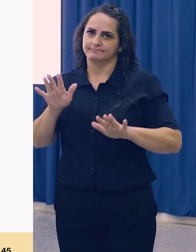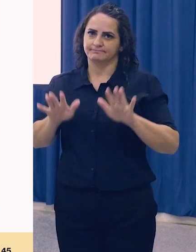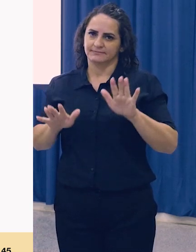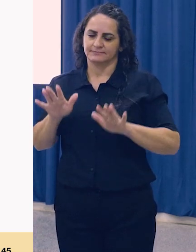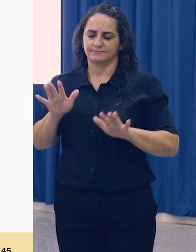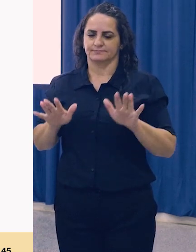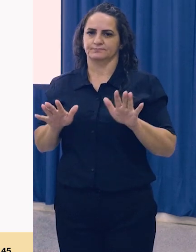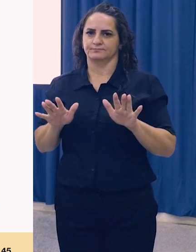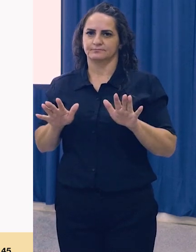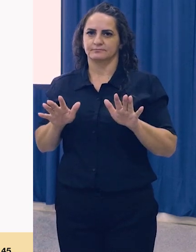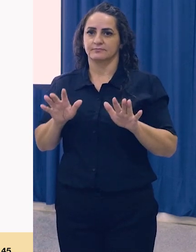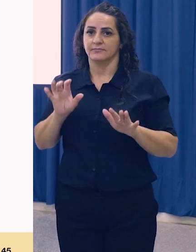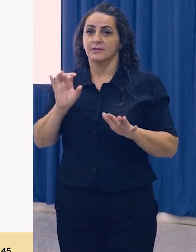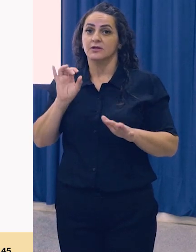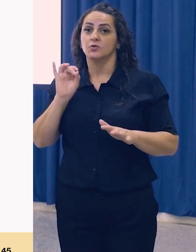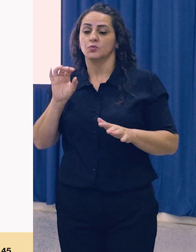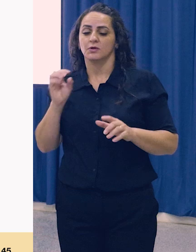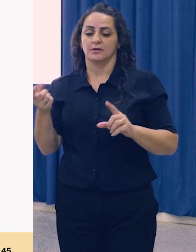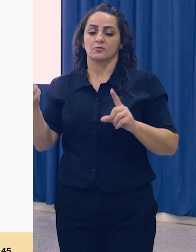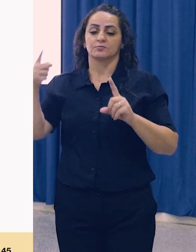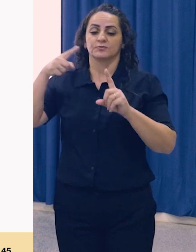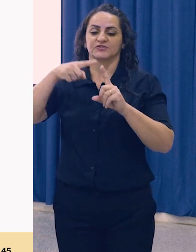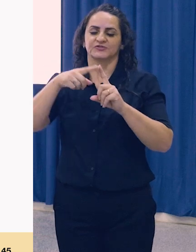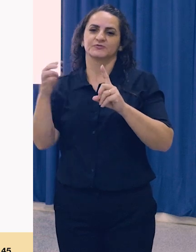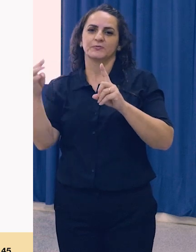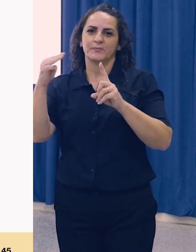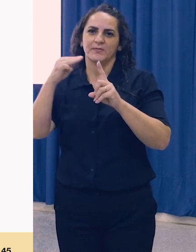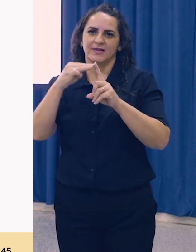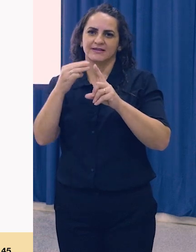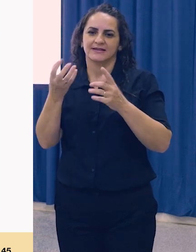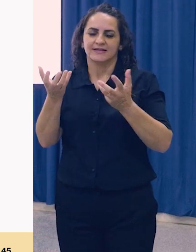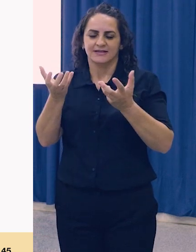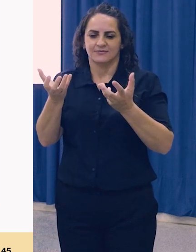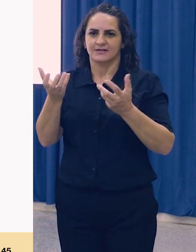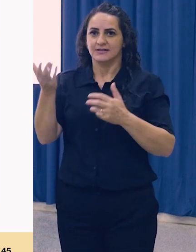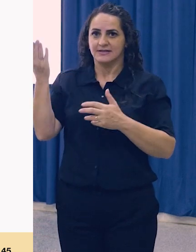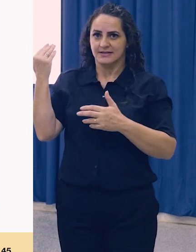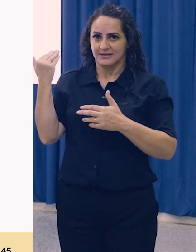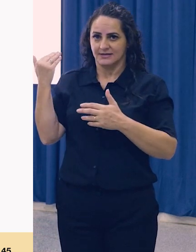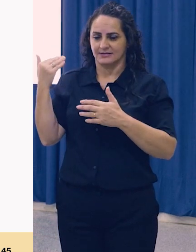festivais. Justamente essa parte vai de produção para produção.